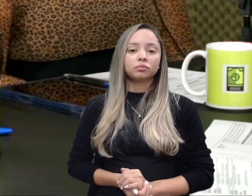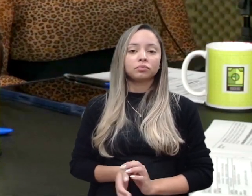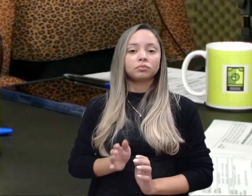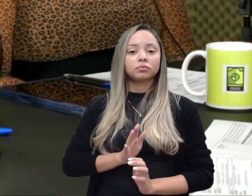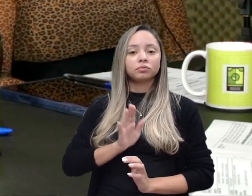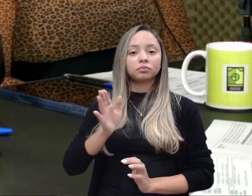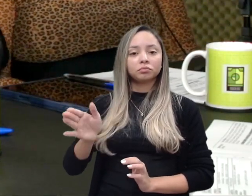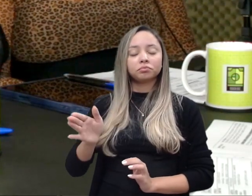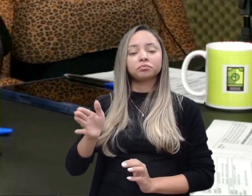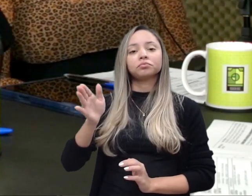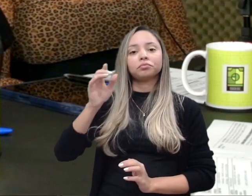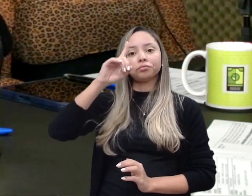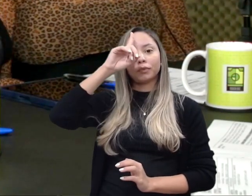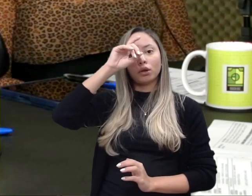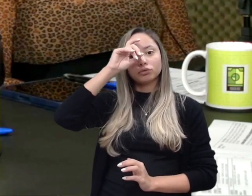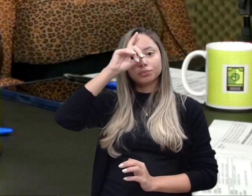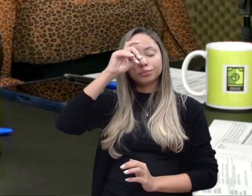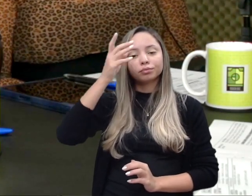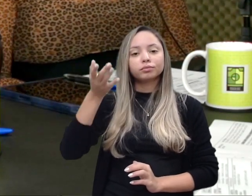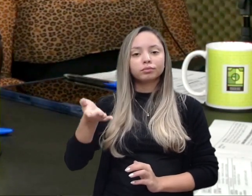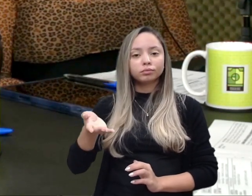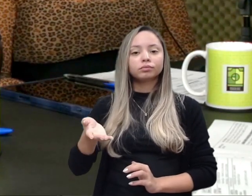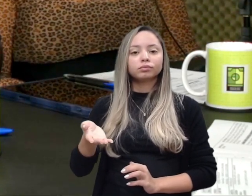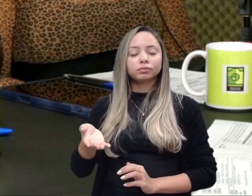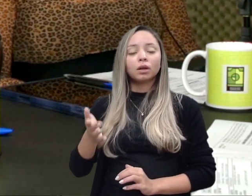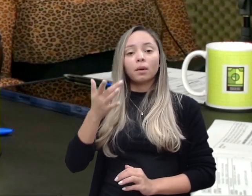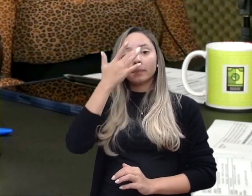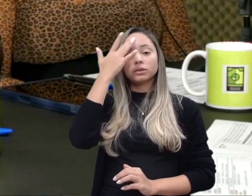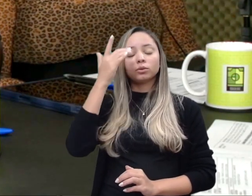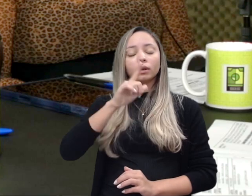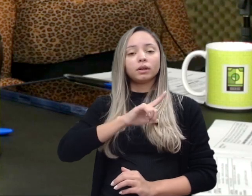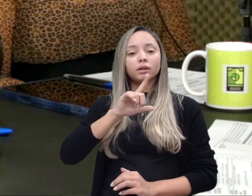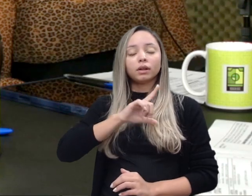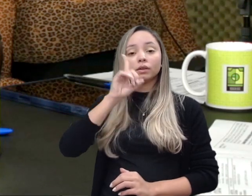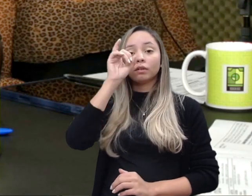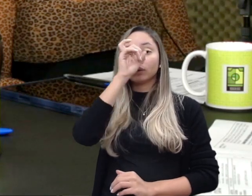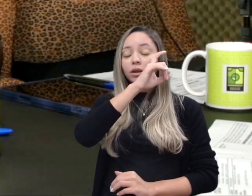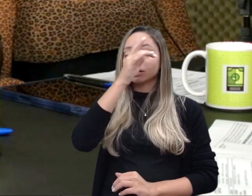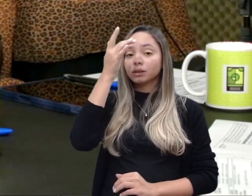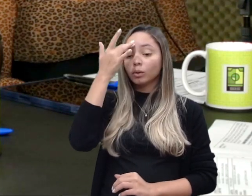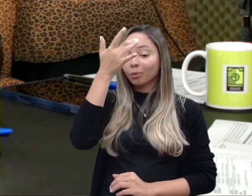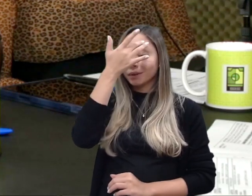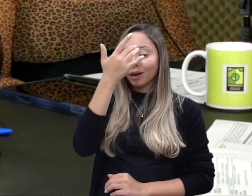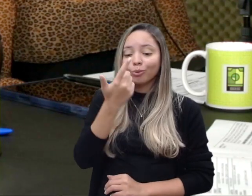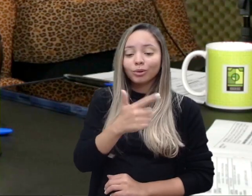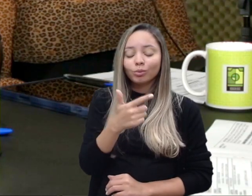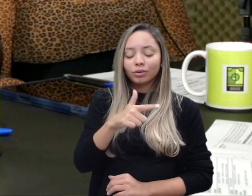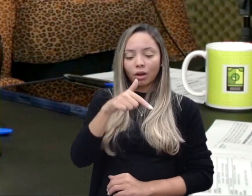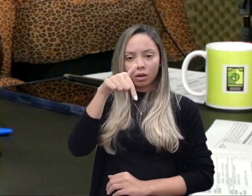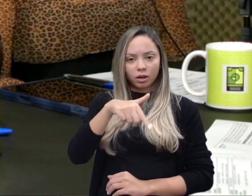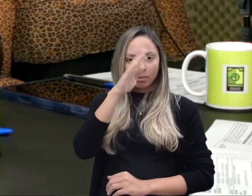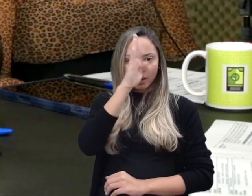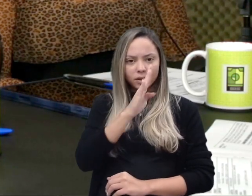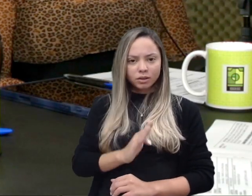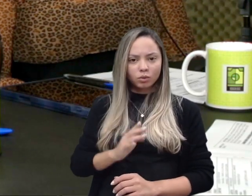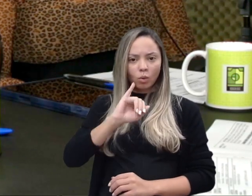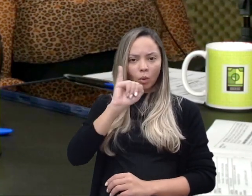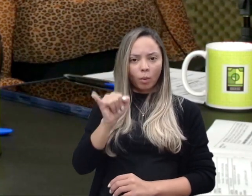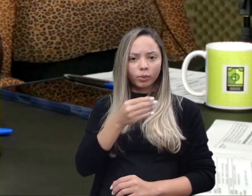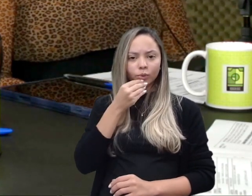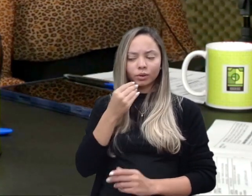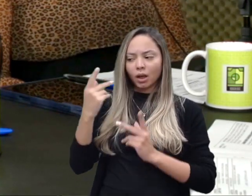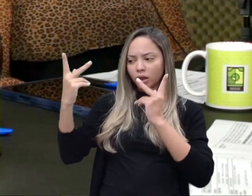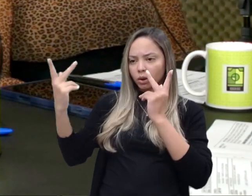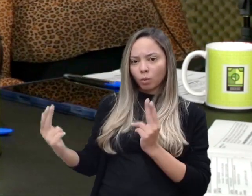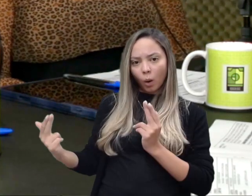de manicômios, enfim. Pessoas que tinham dificuldade com saúde mental, elas não tiveram, historicamente no Brasil, as mesmas oportunidades das pessoas que tinham